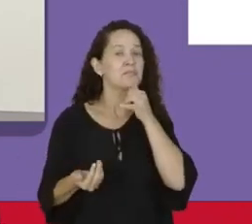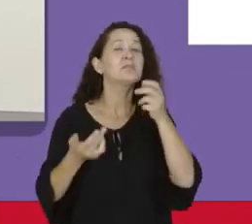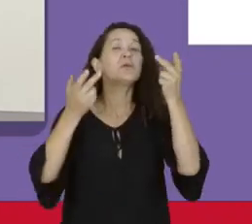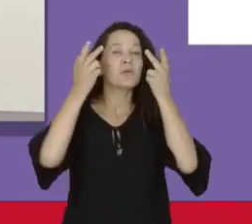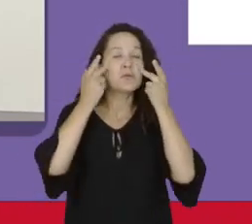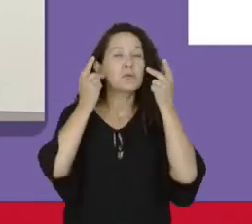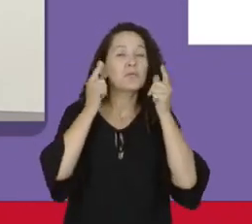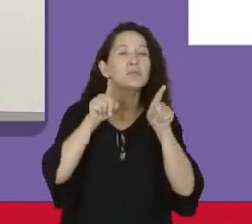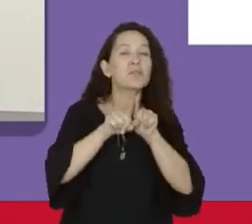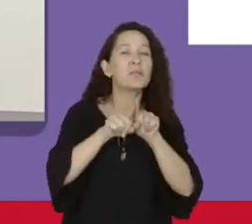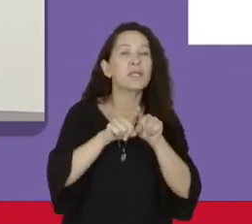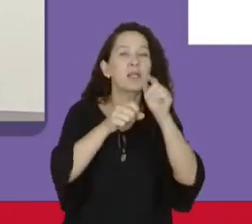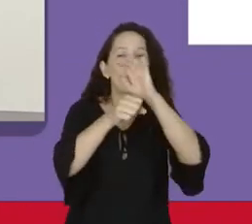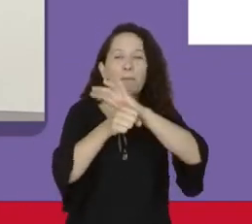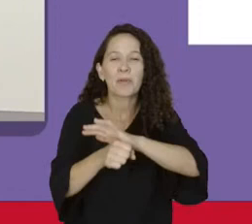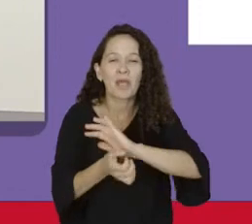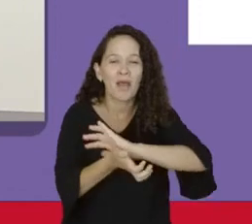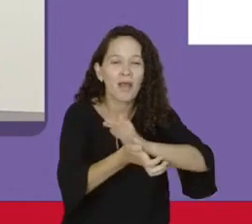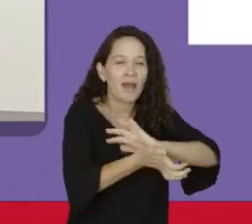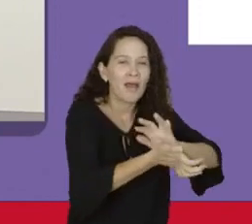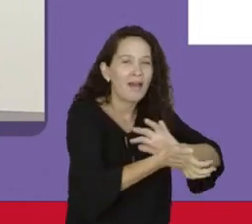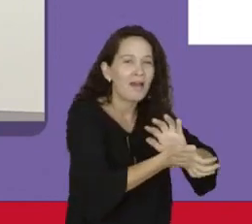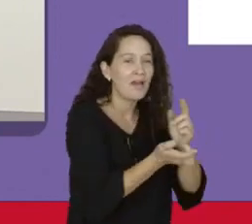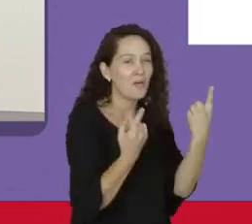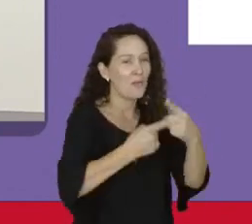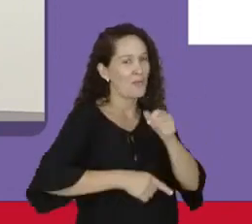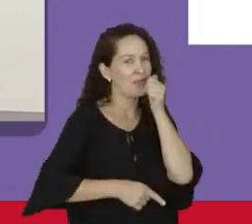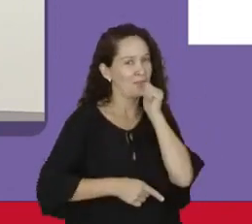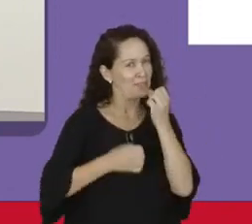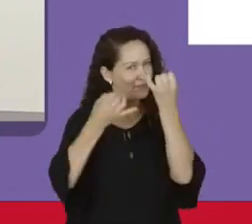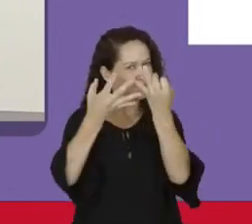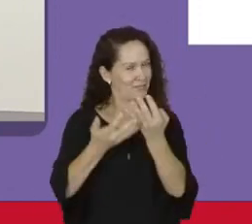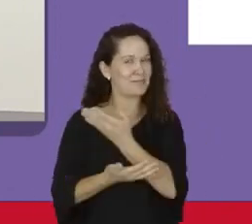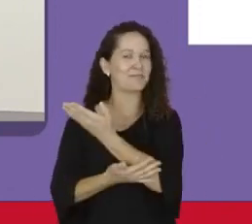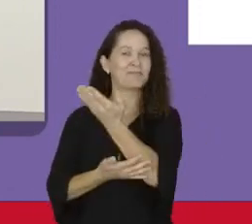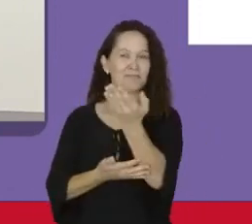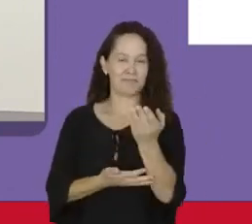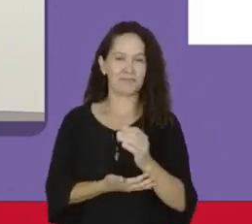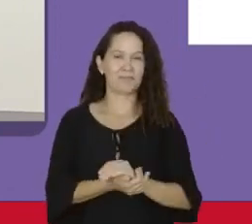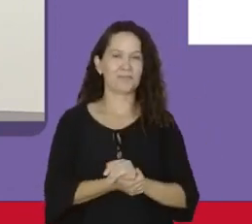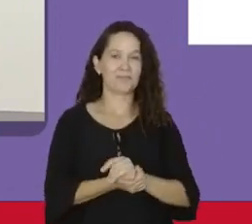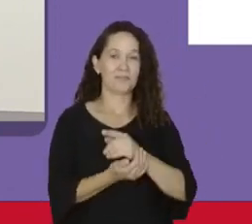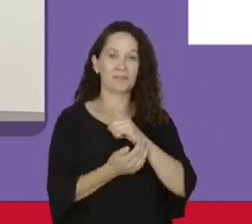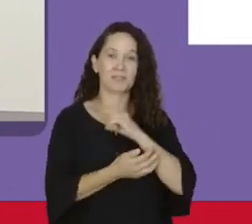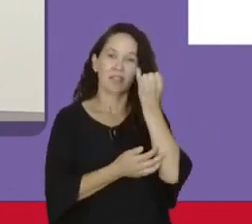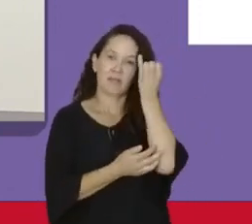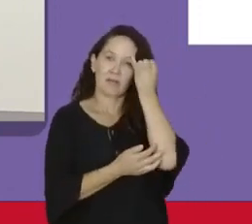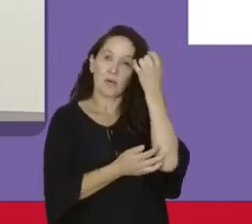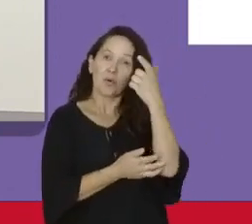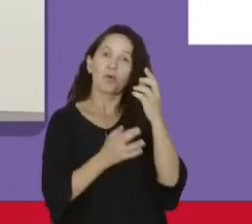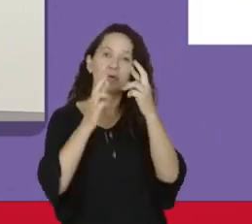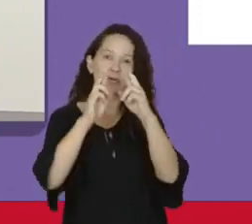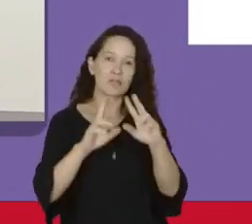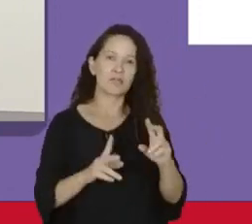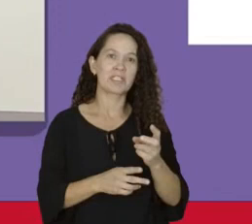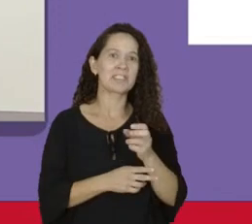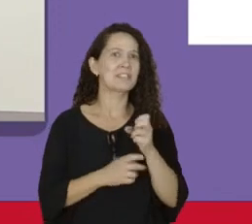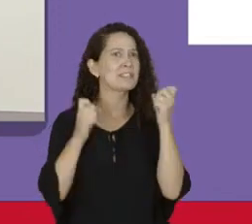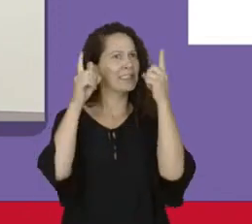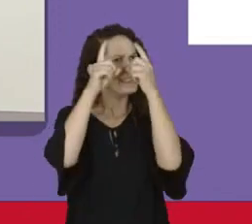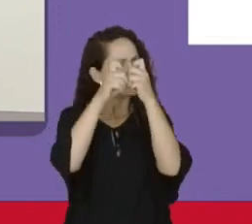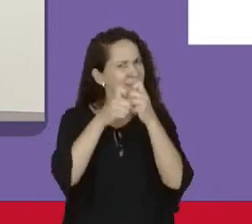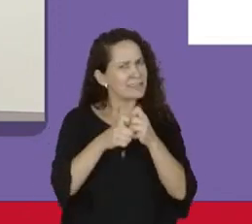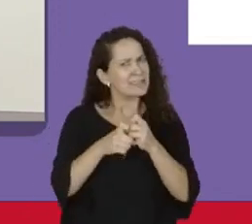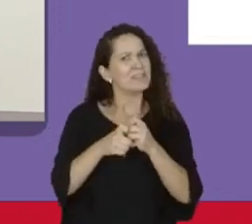também um processo de subordinação por razões que eu vou colocar agora. Então, tem uma outra ideia que é muito